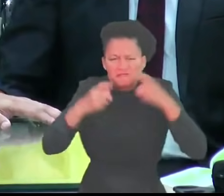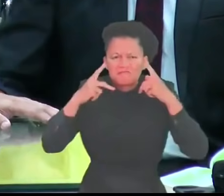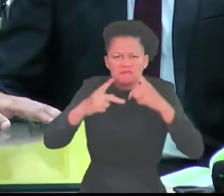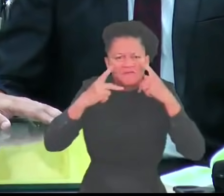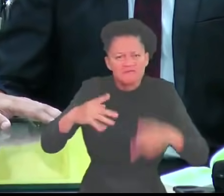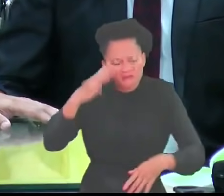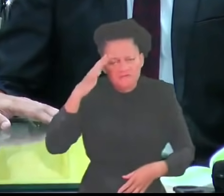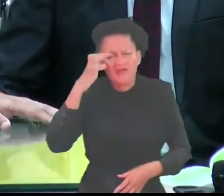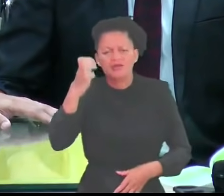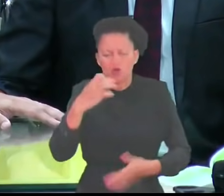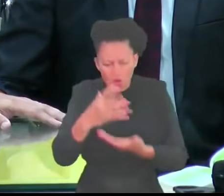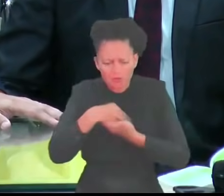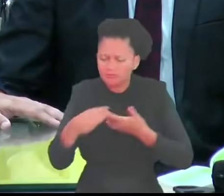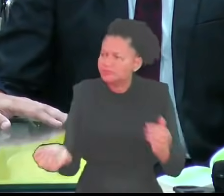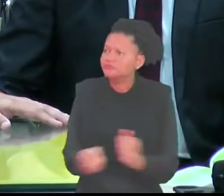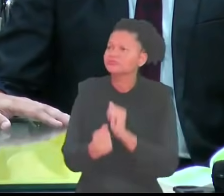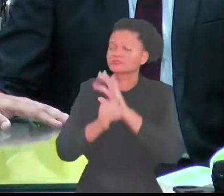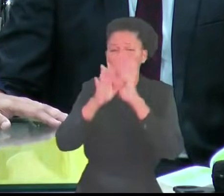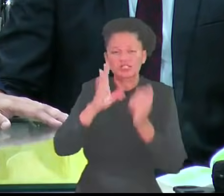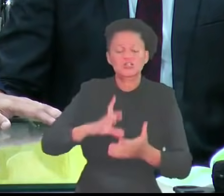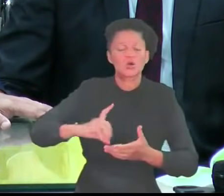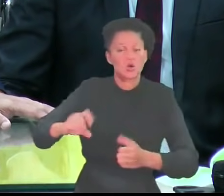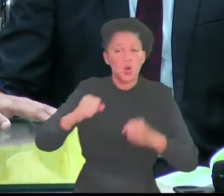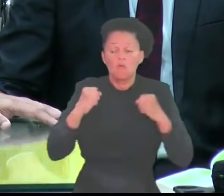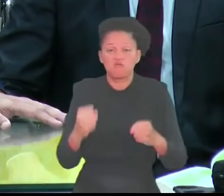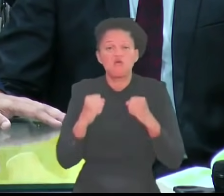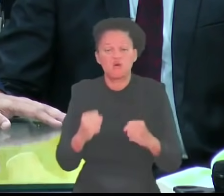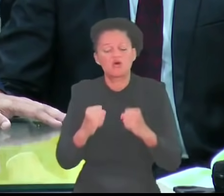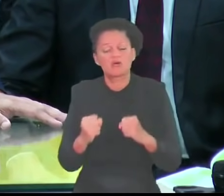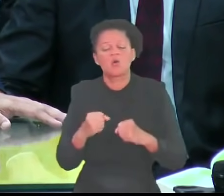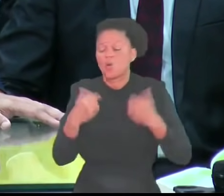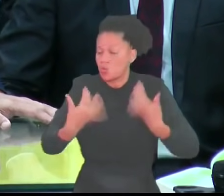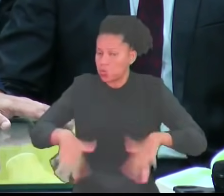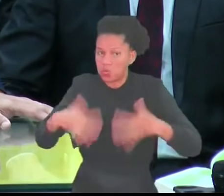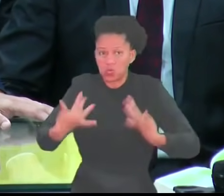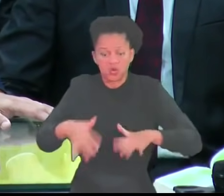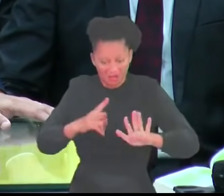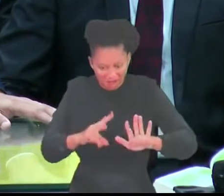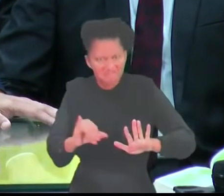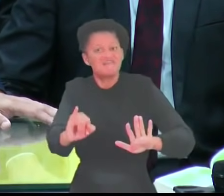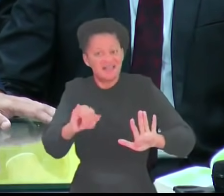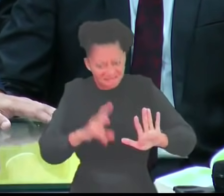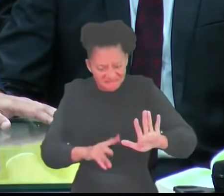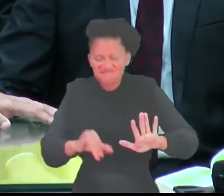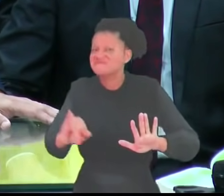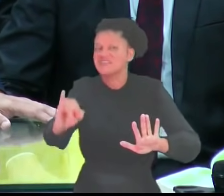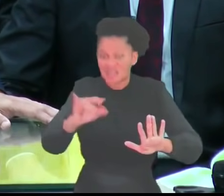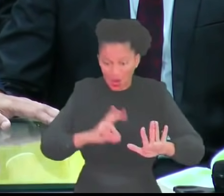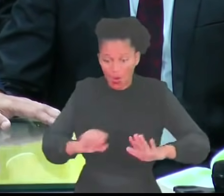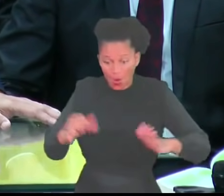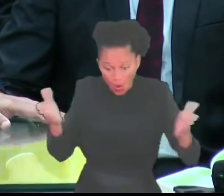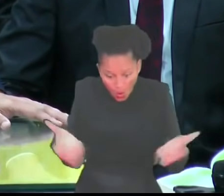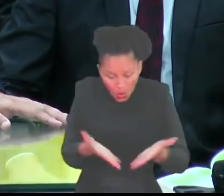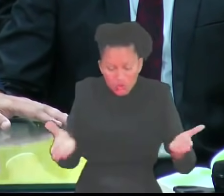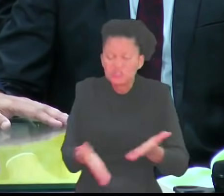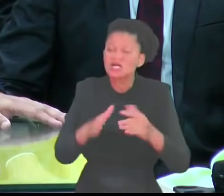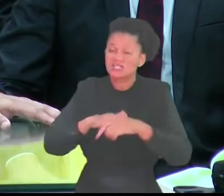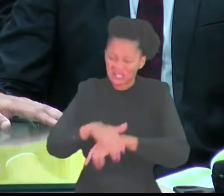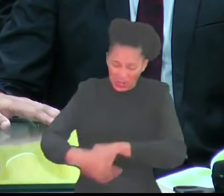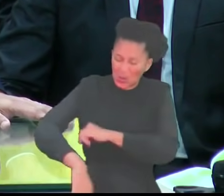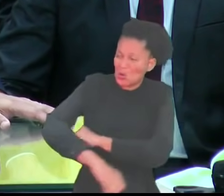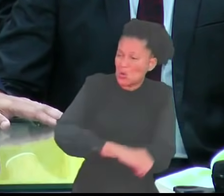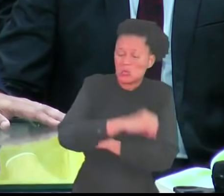fé, dê um glória a Deus bem grande nesta noite. Te prepara, que o dessa noite vai passar,